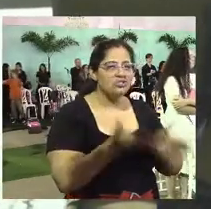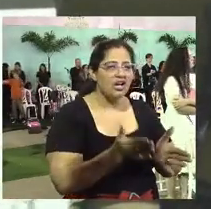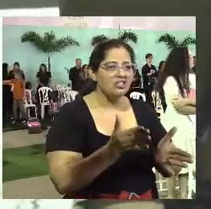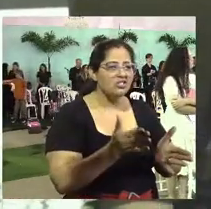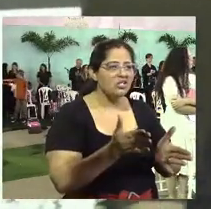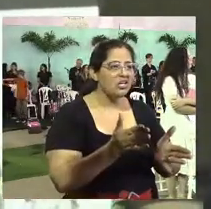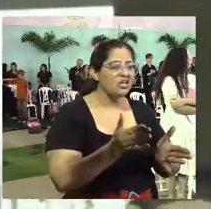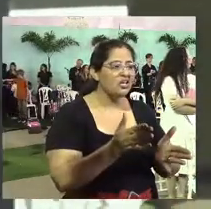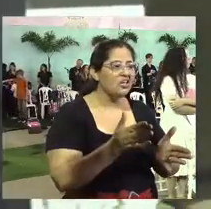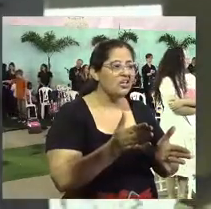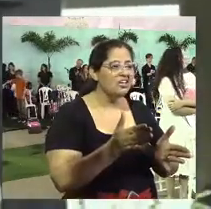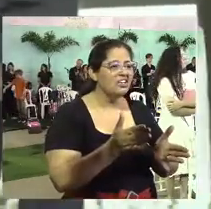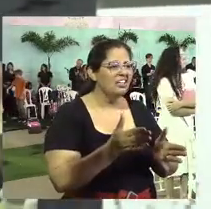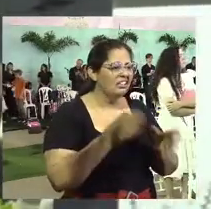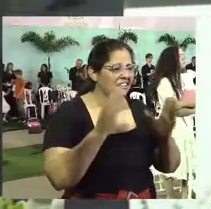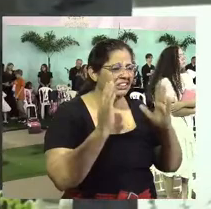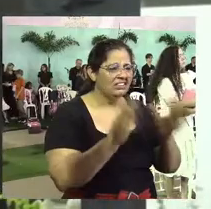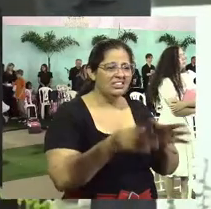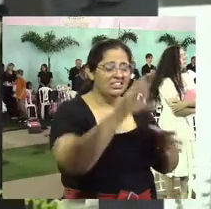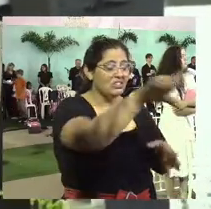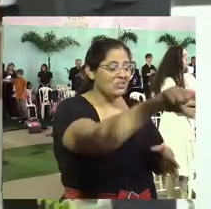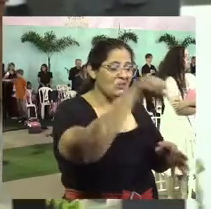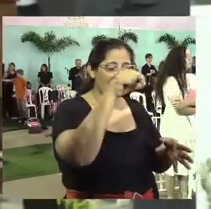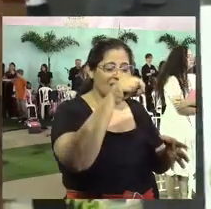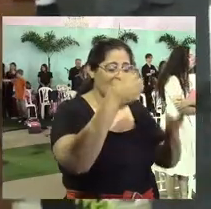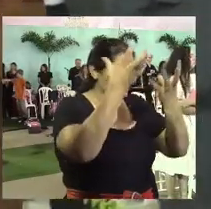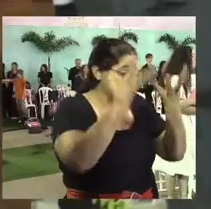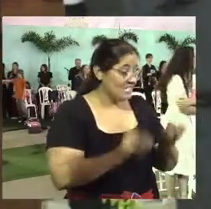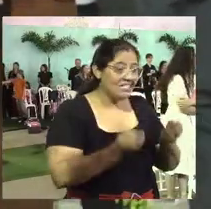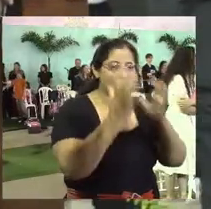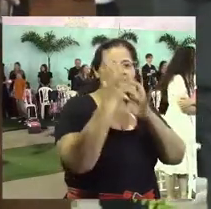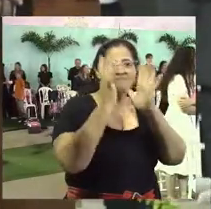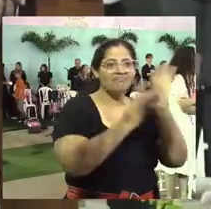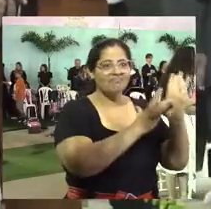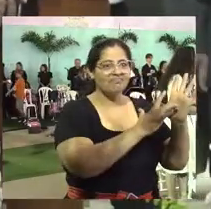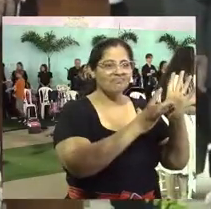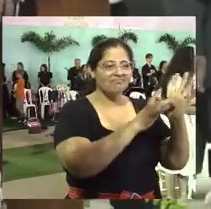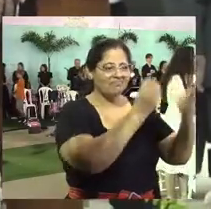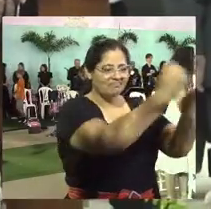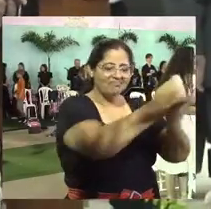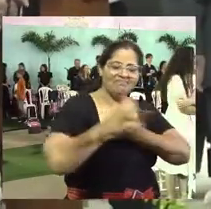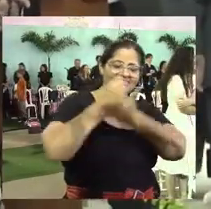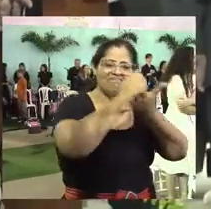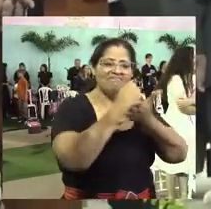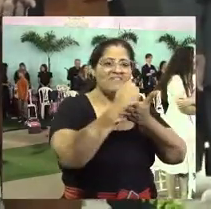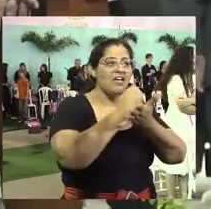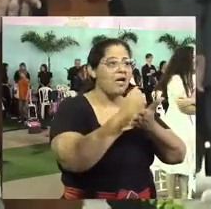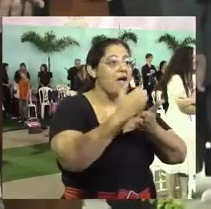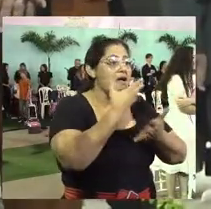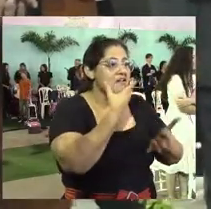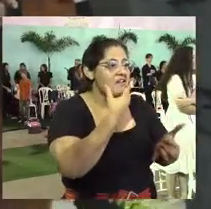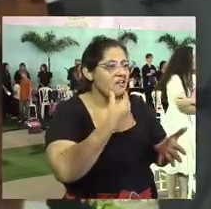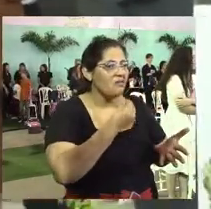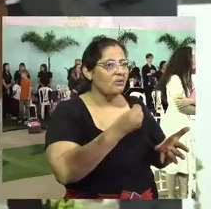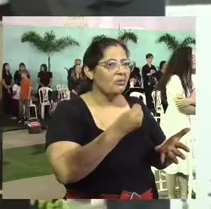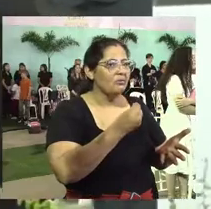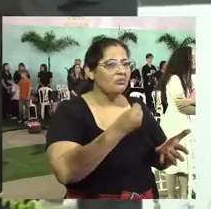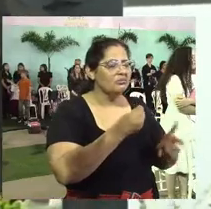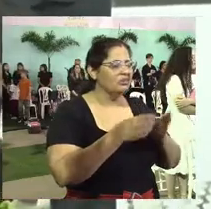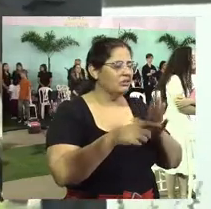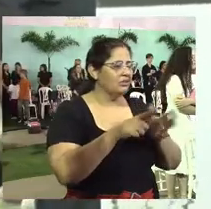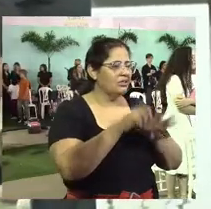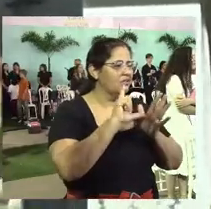e uma multidão de almas aceitar a Jesus como o senhor Salvador e aquele moço dele mude antes de morrer